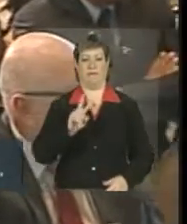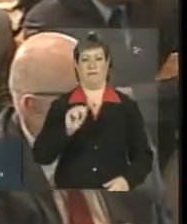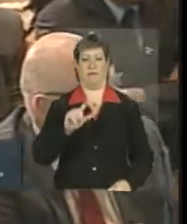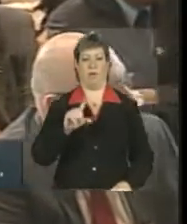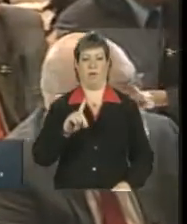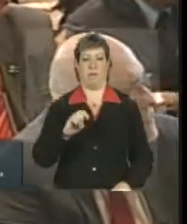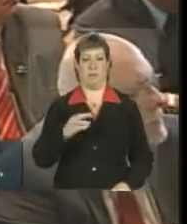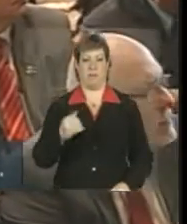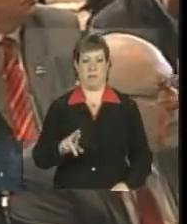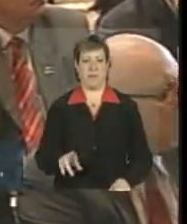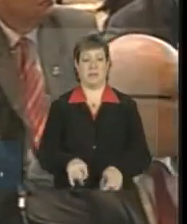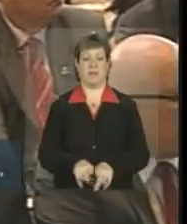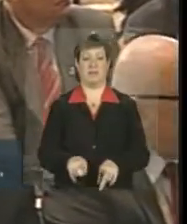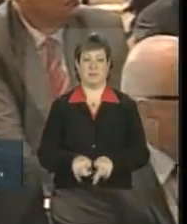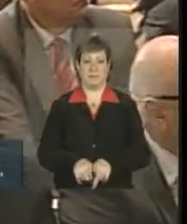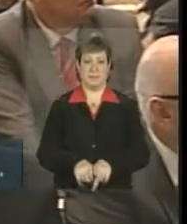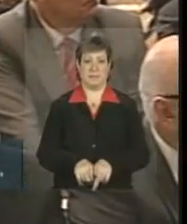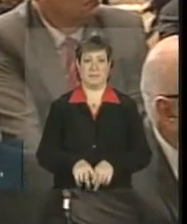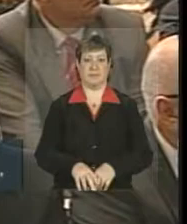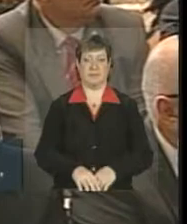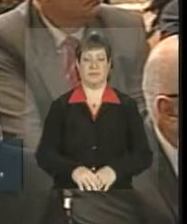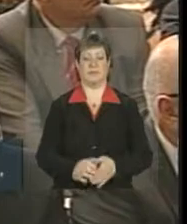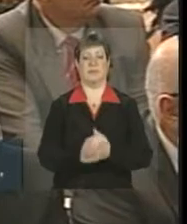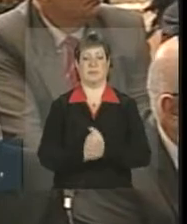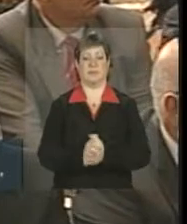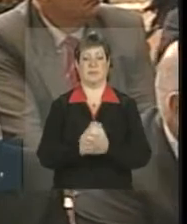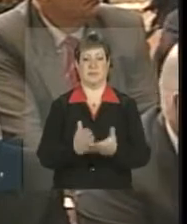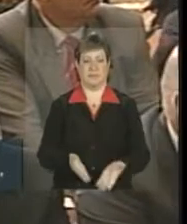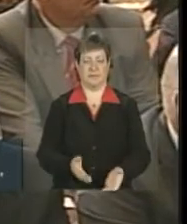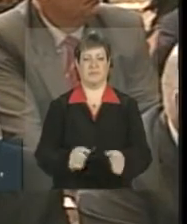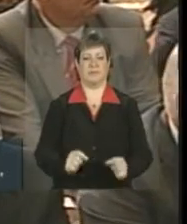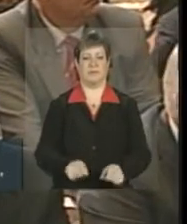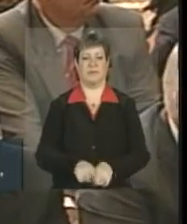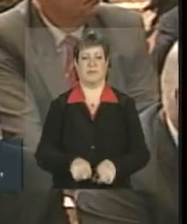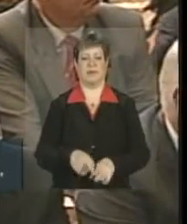Mocca e cumprimento o